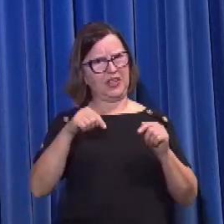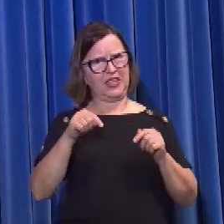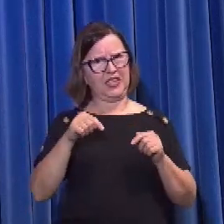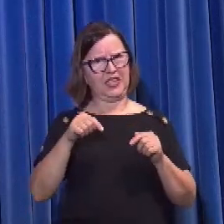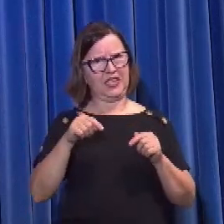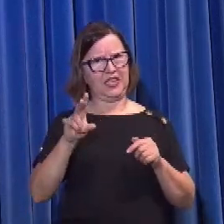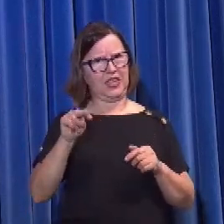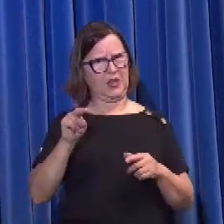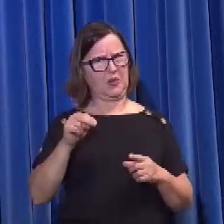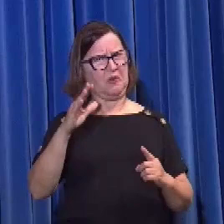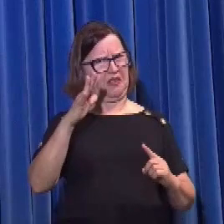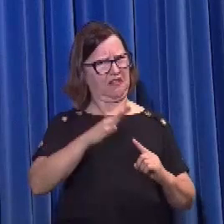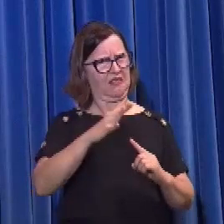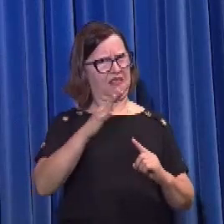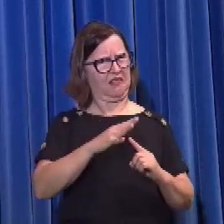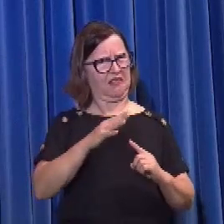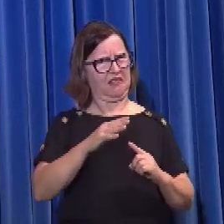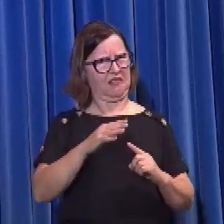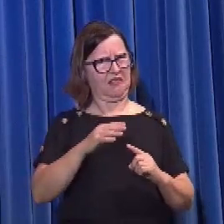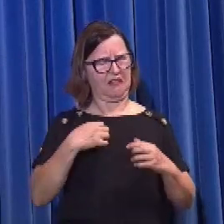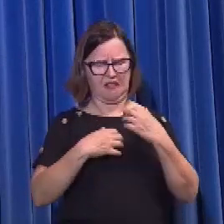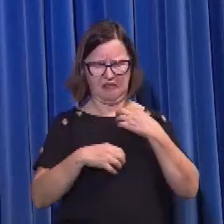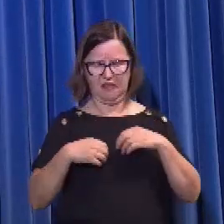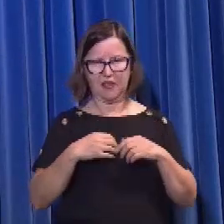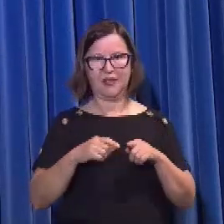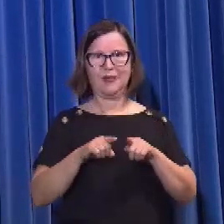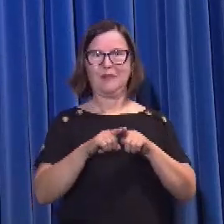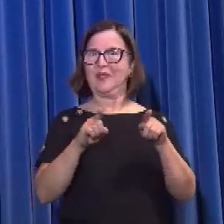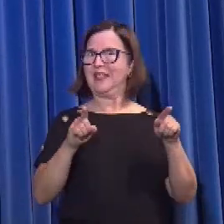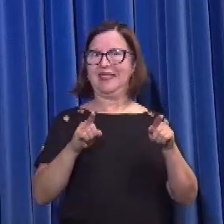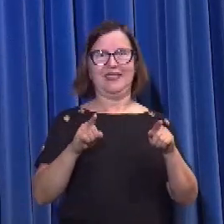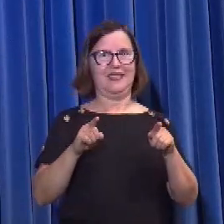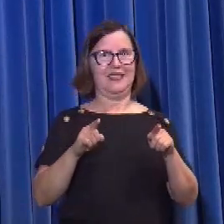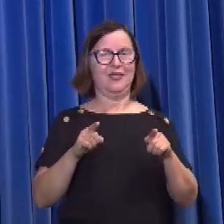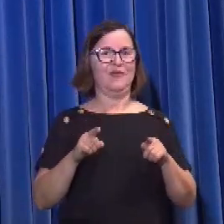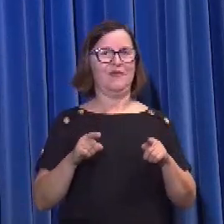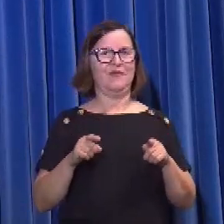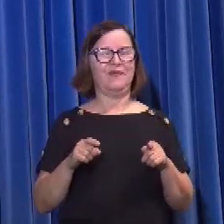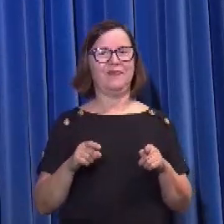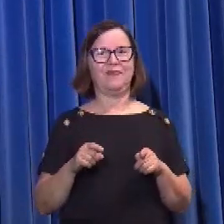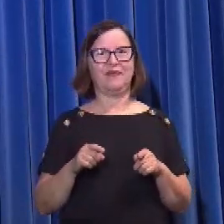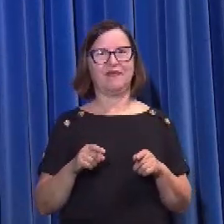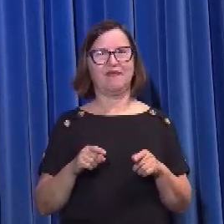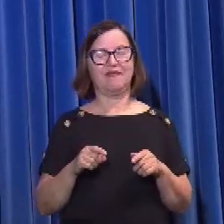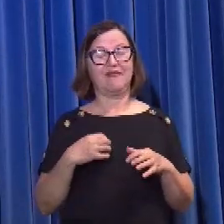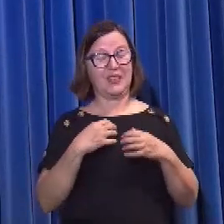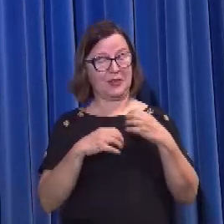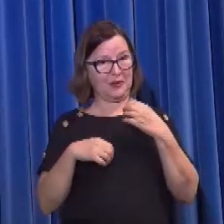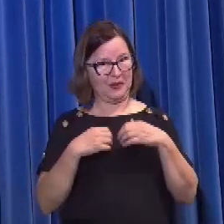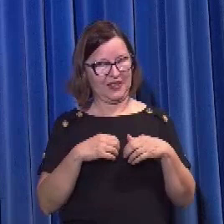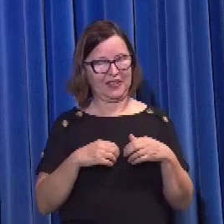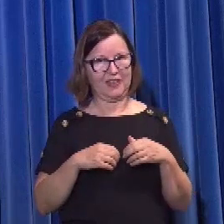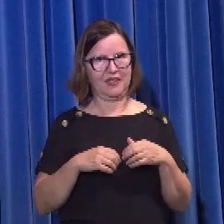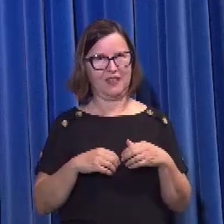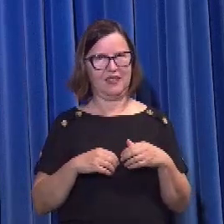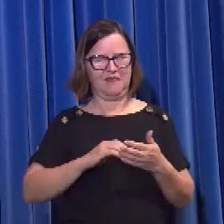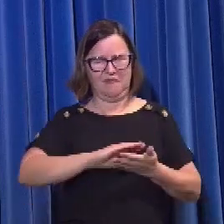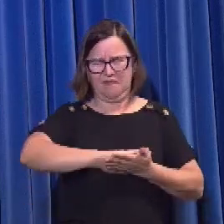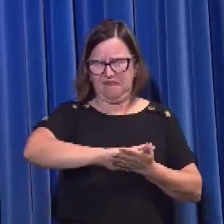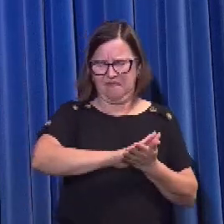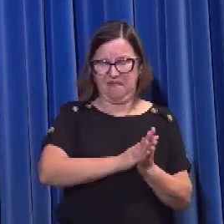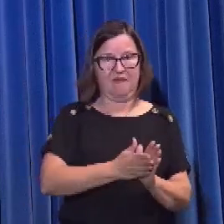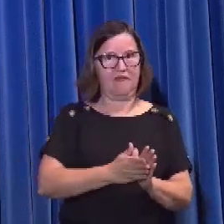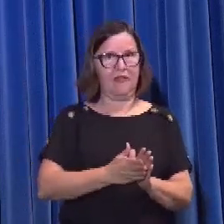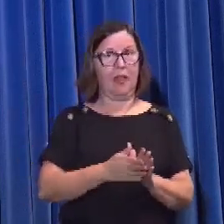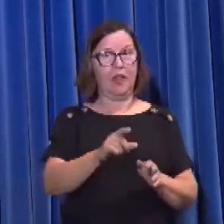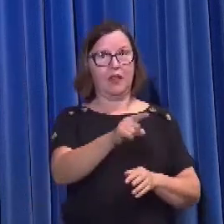aflições? Sim. Porém, não angustiados. O significado de angustiado é esmagado. Nós não